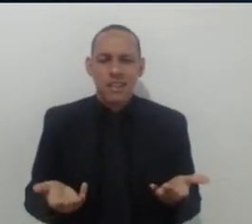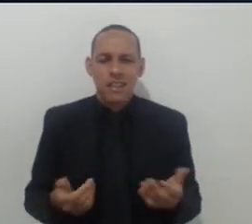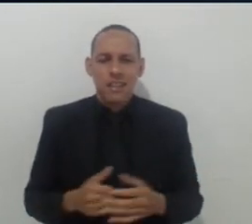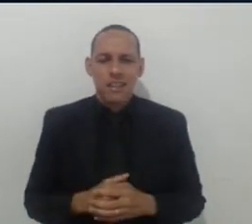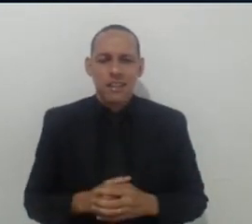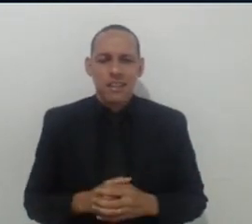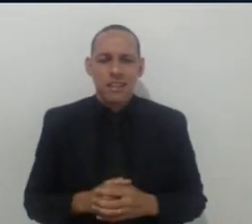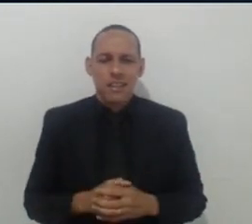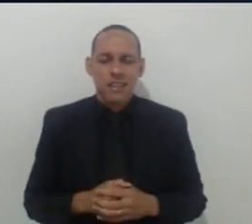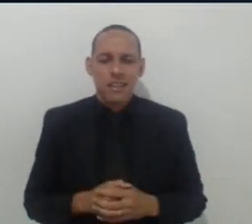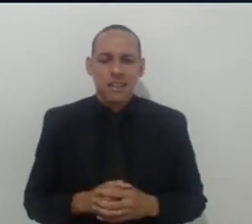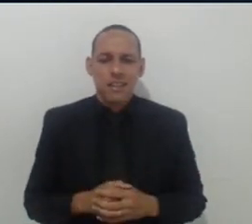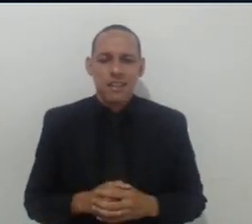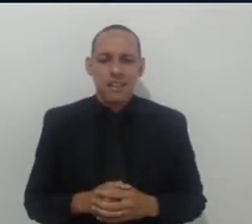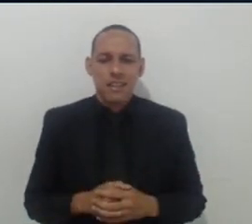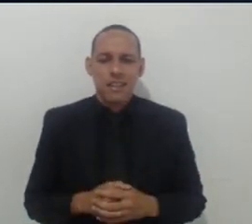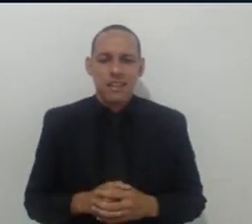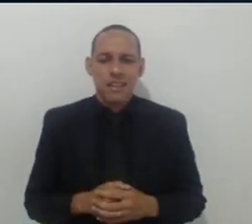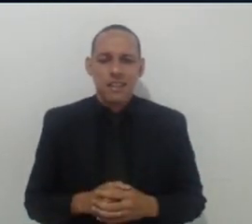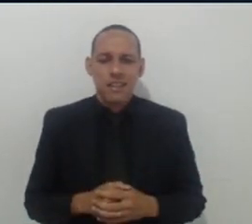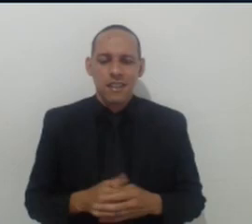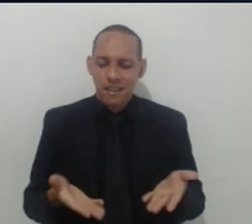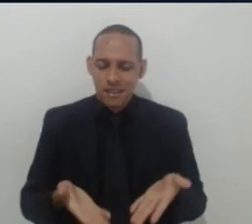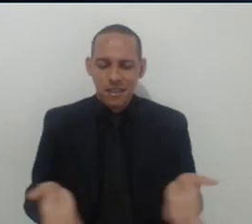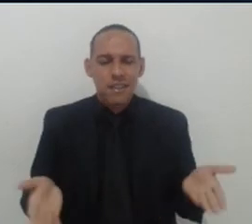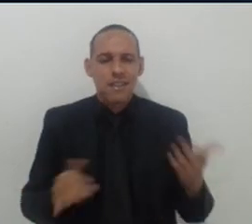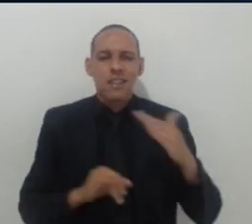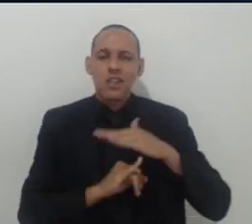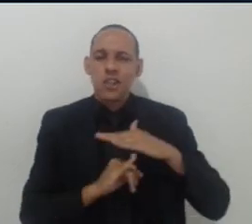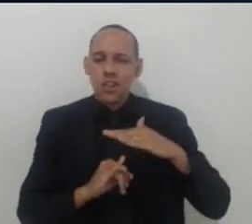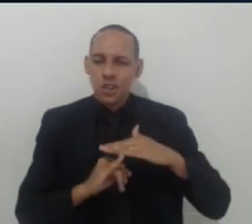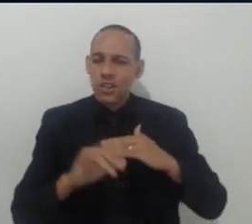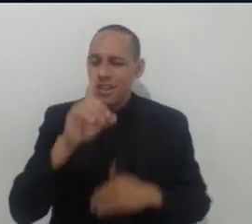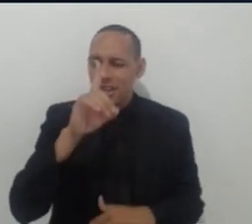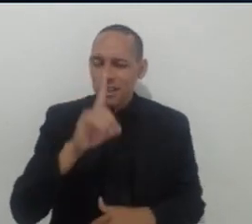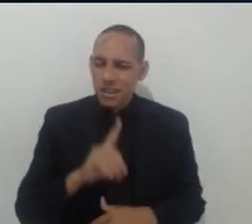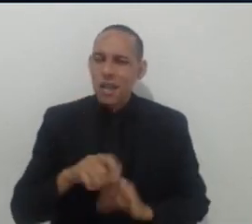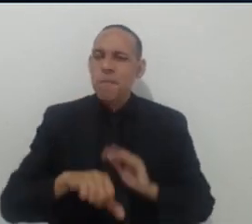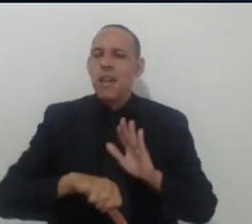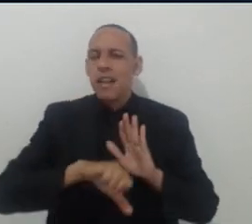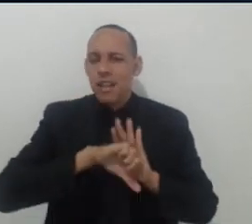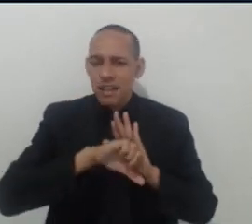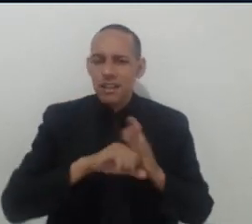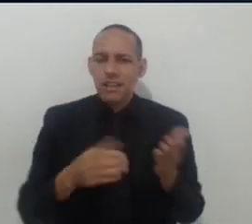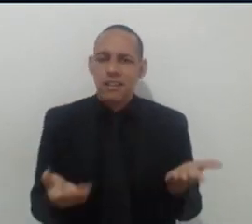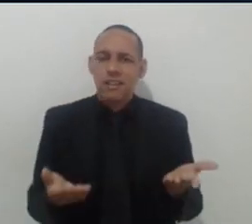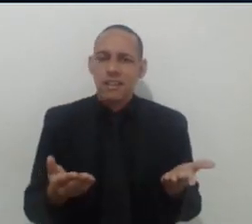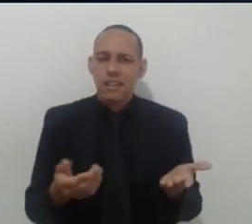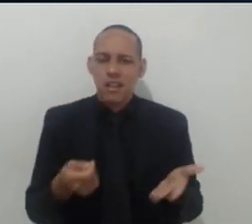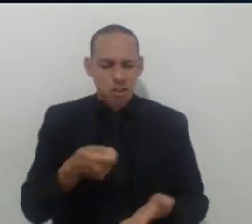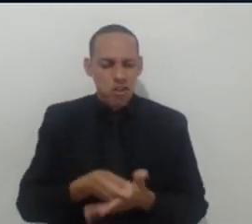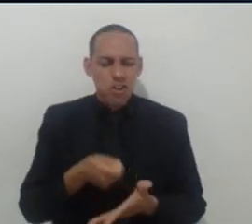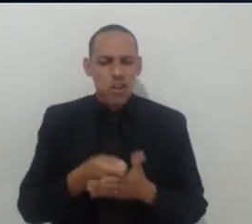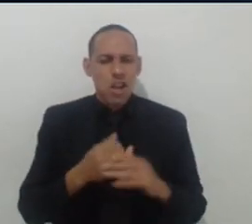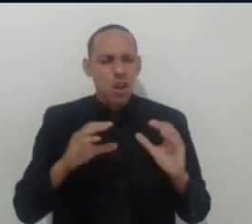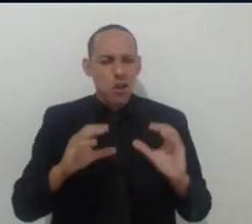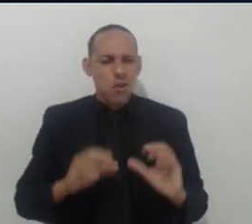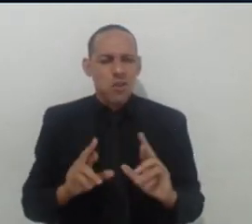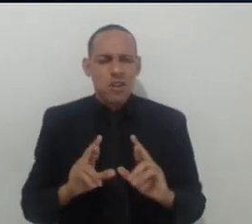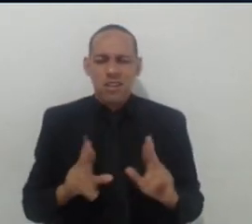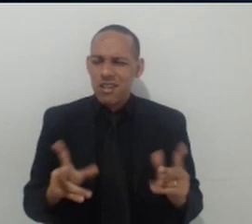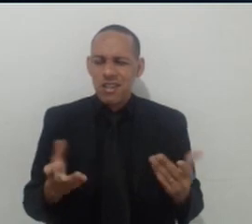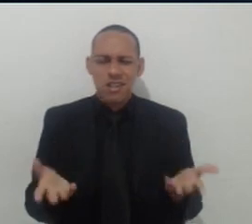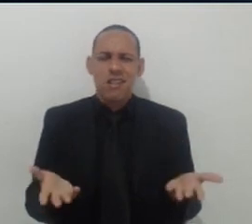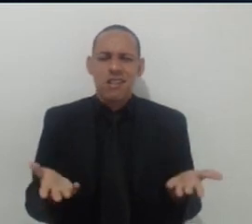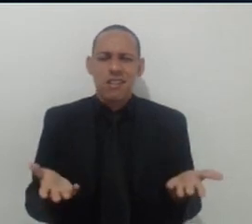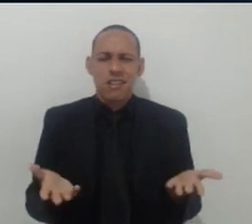nesse Instituto de Direito, principalmente o direito penal, uma conduta diversa. Qual seria essa